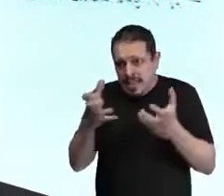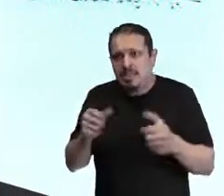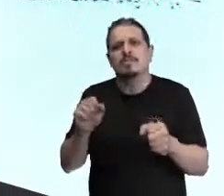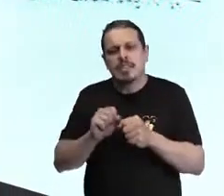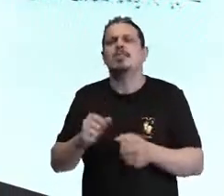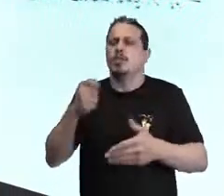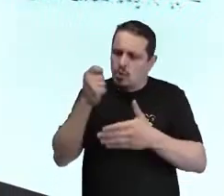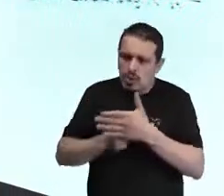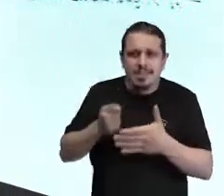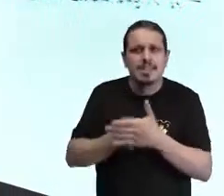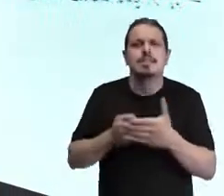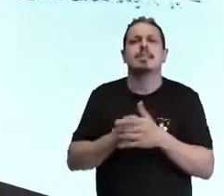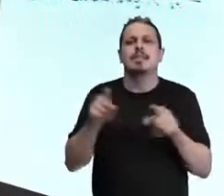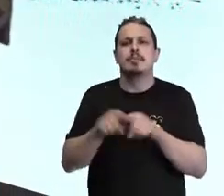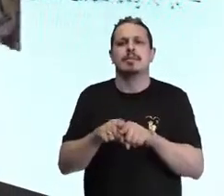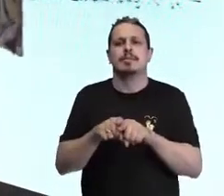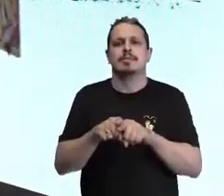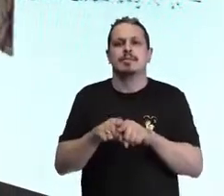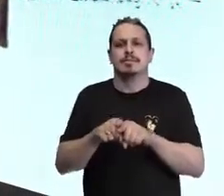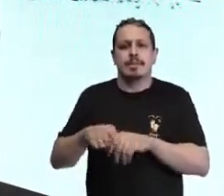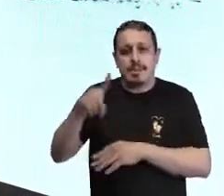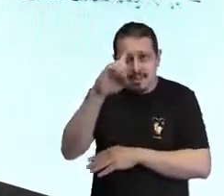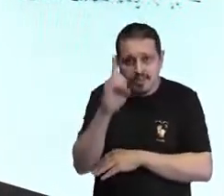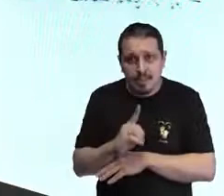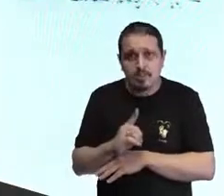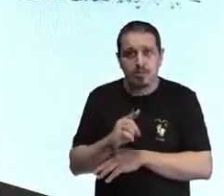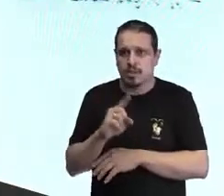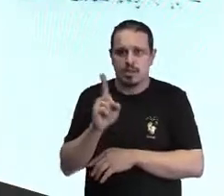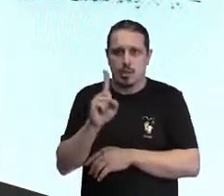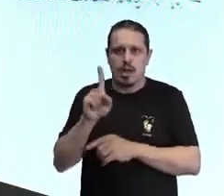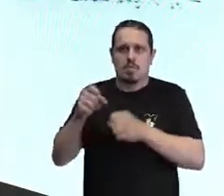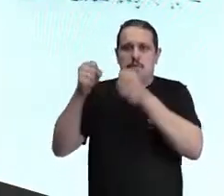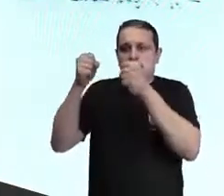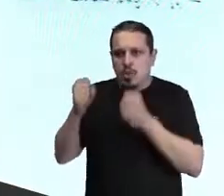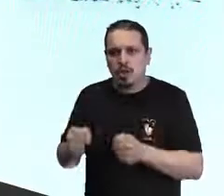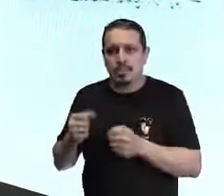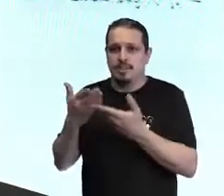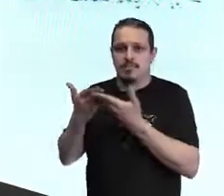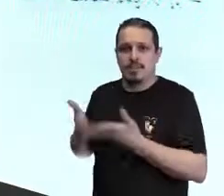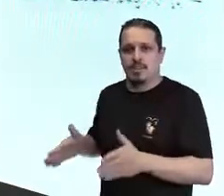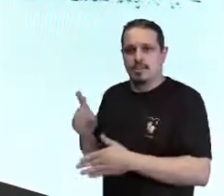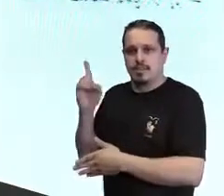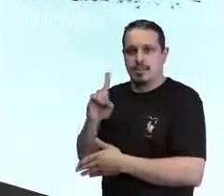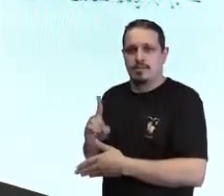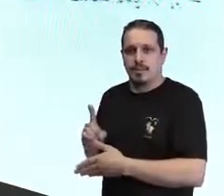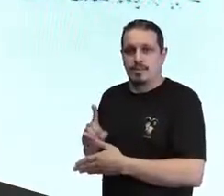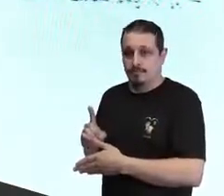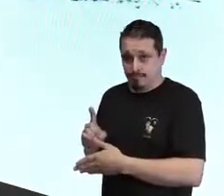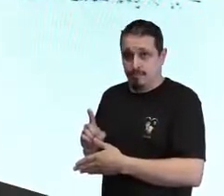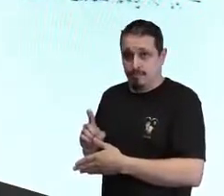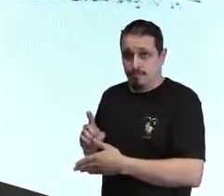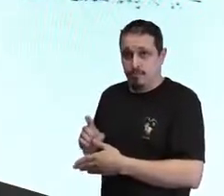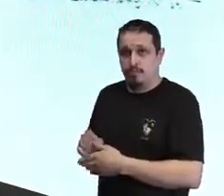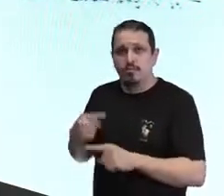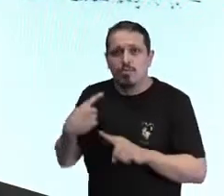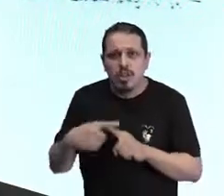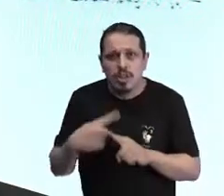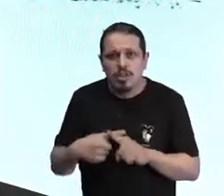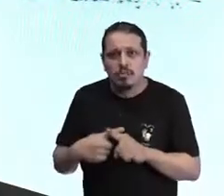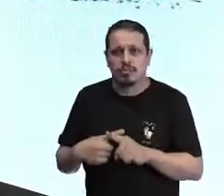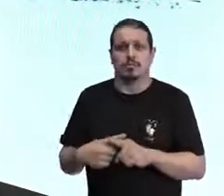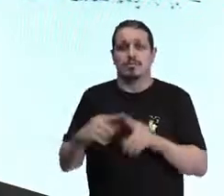aí, e a gente não vai aceitar perder direito. Porque, gente, no final das contas, a mensagem que eu queria deixar aqui é